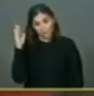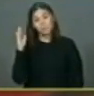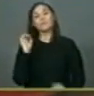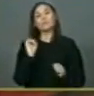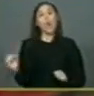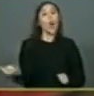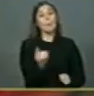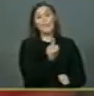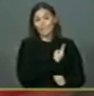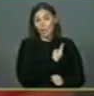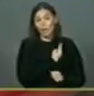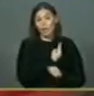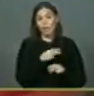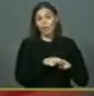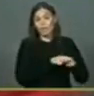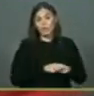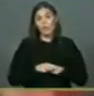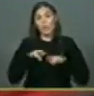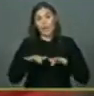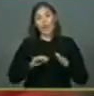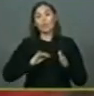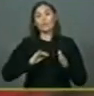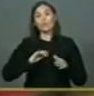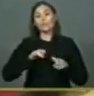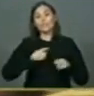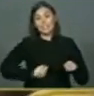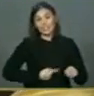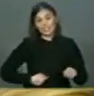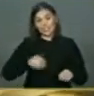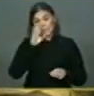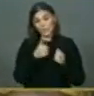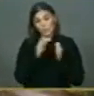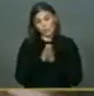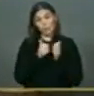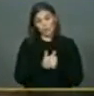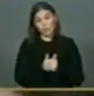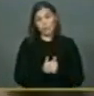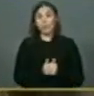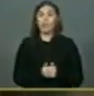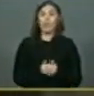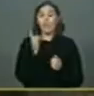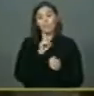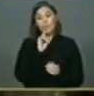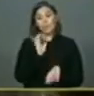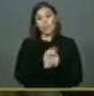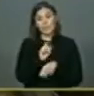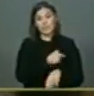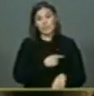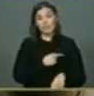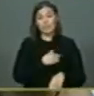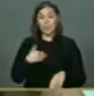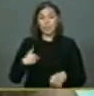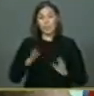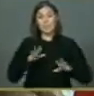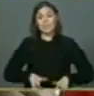anos, é obrigatório que façam um rastreio do cancro de intestino. Se toda a gente fizer, é um aspecto preventivo. E, portanto, é por aí que a saúde tem que evoluir no nosso